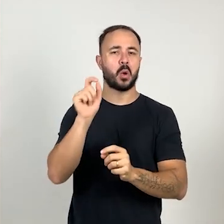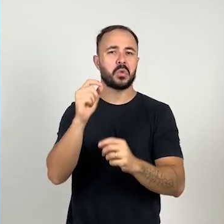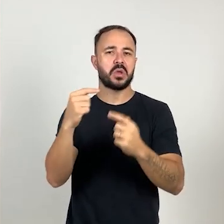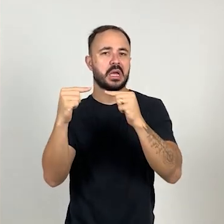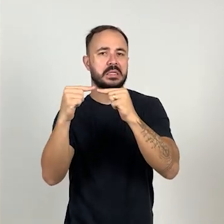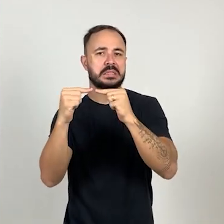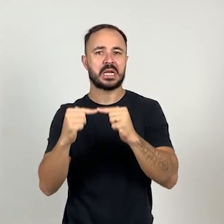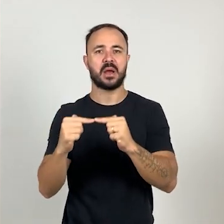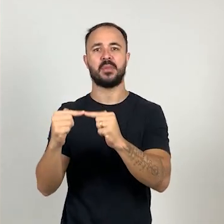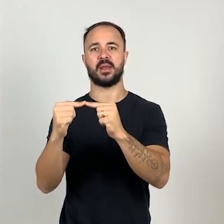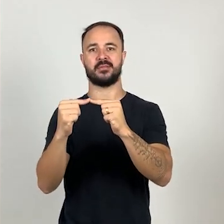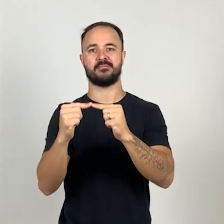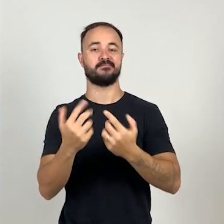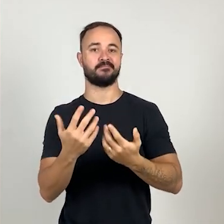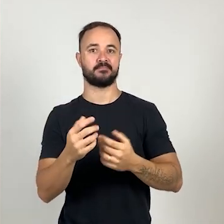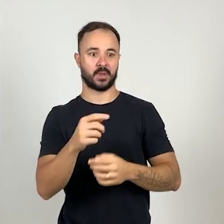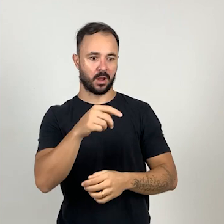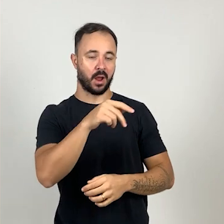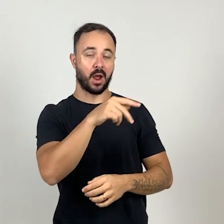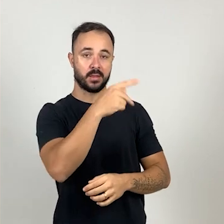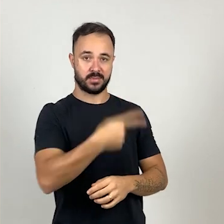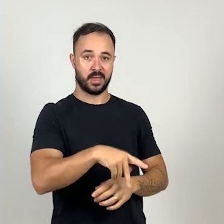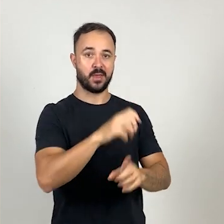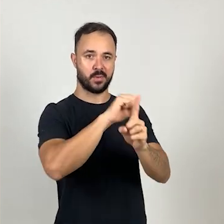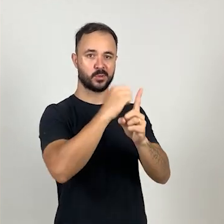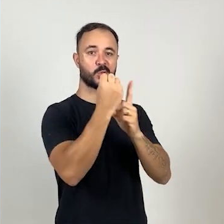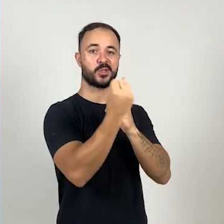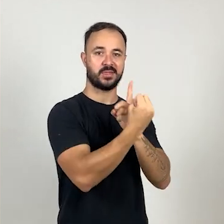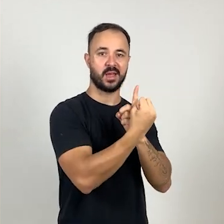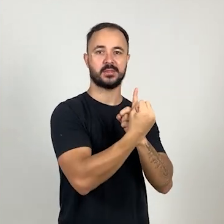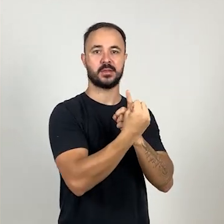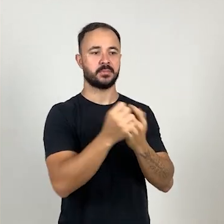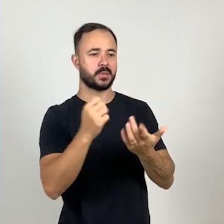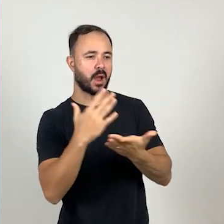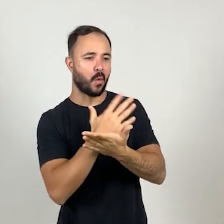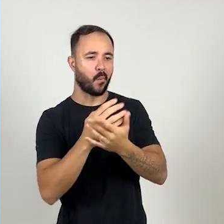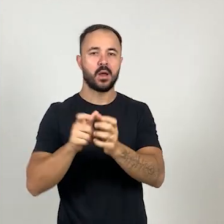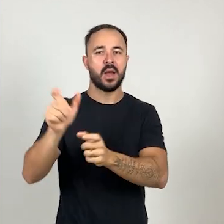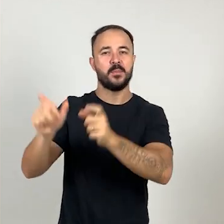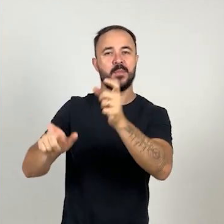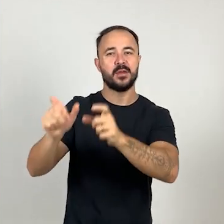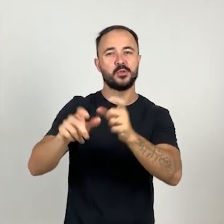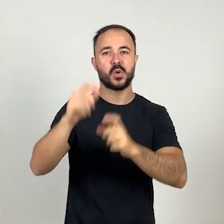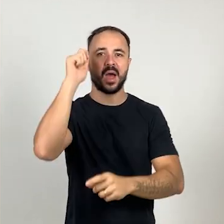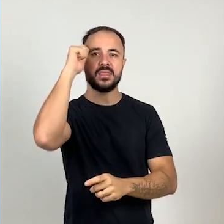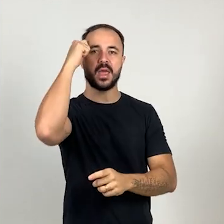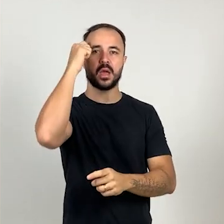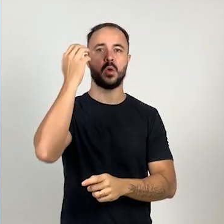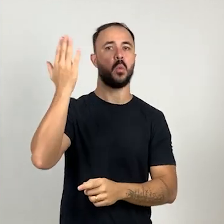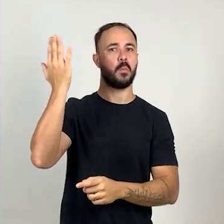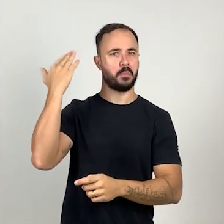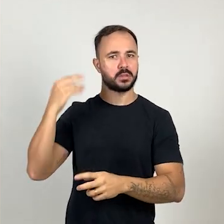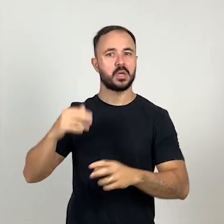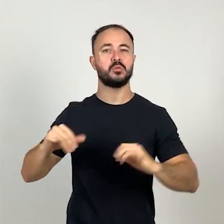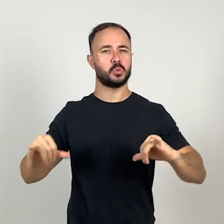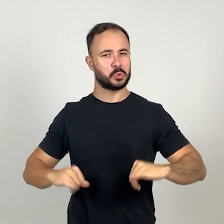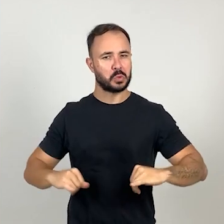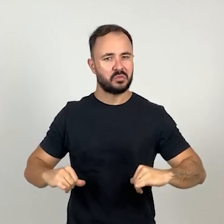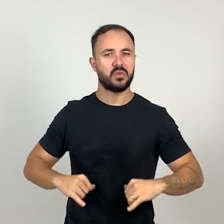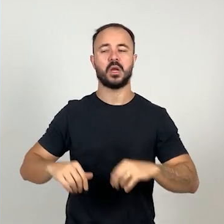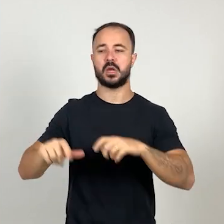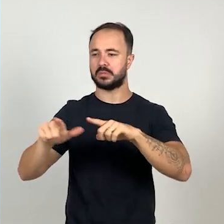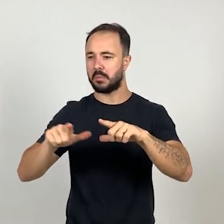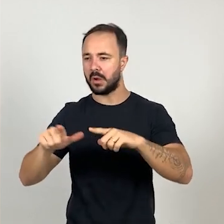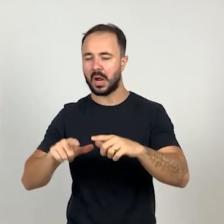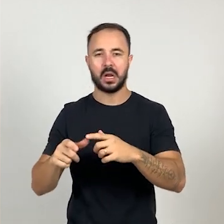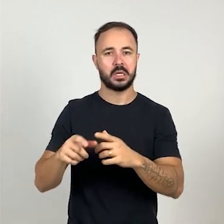desigualdade racial na sociedade brasileira, onde pessoas negras foram historicamente marginalizadas e privadas de